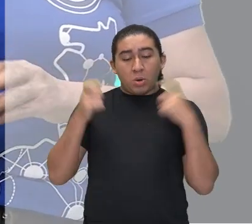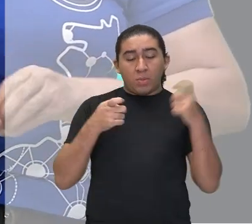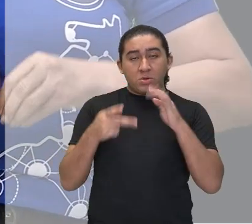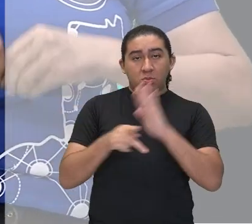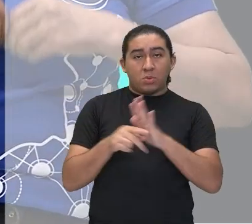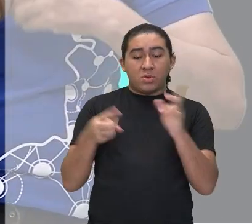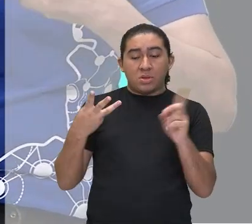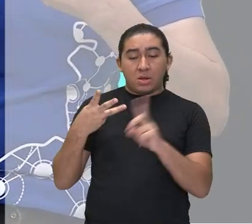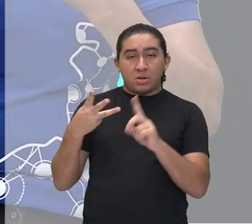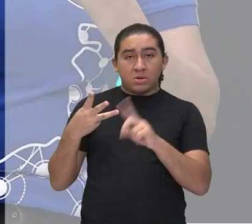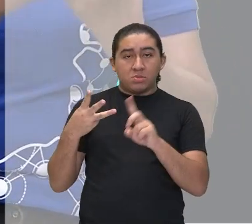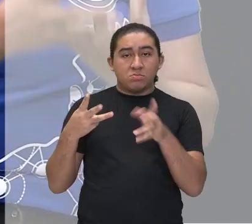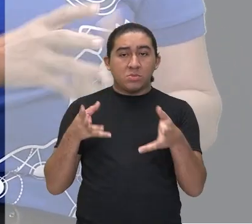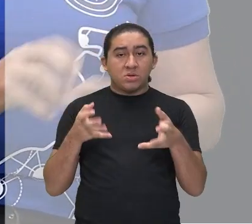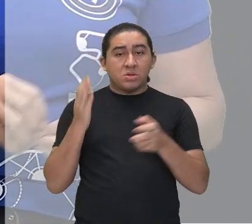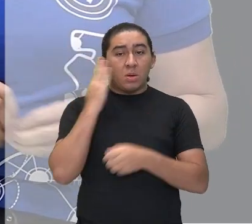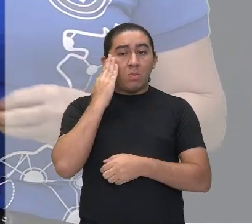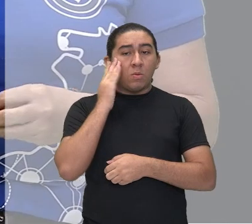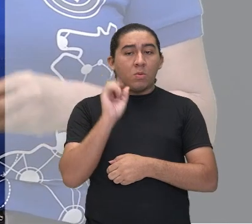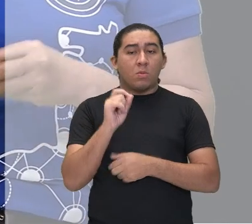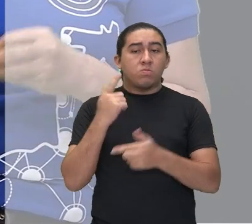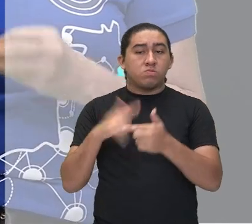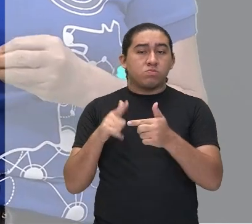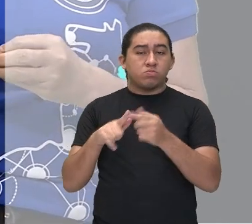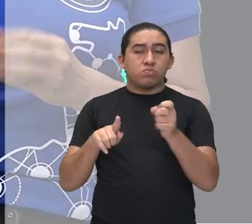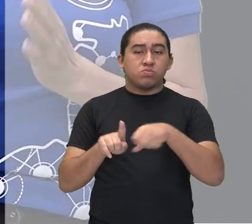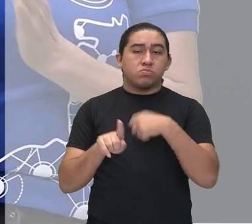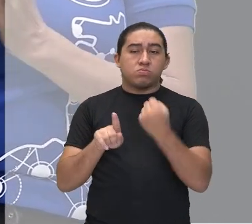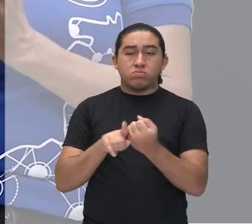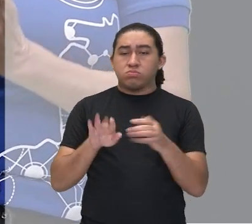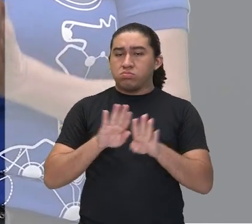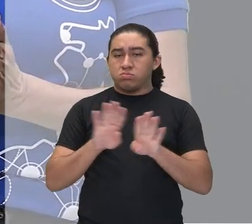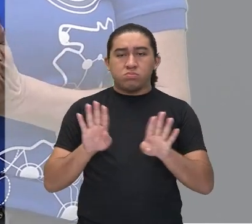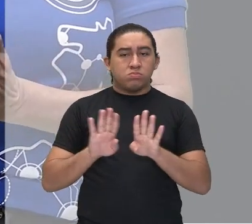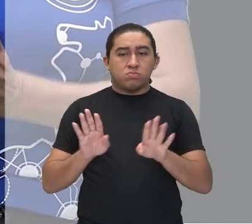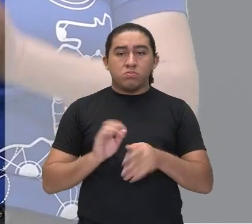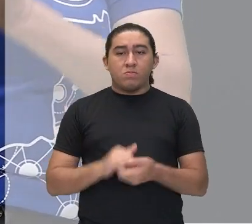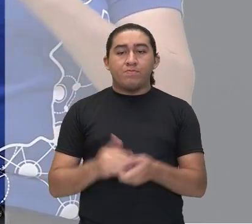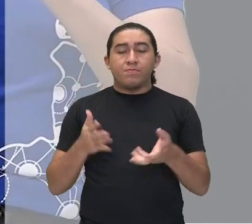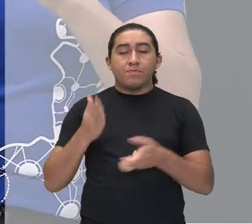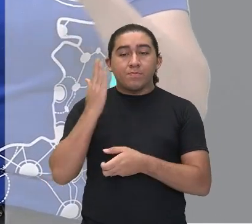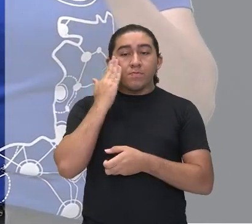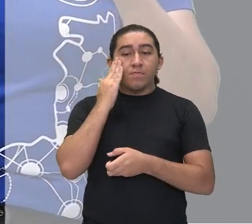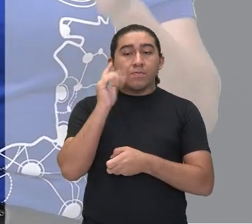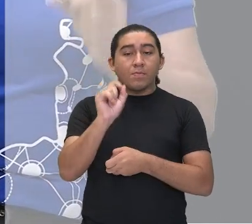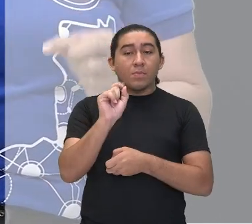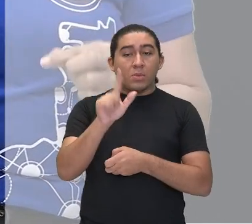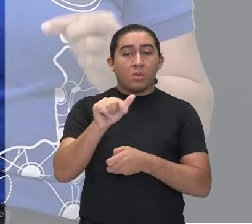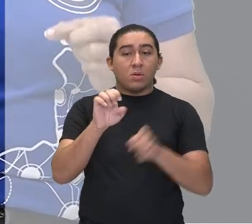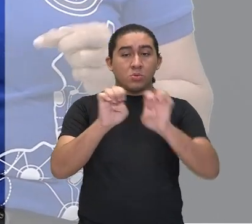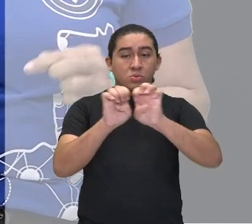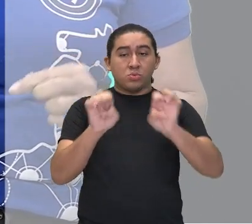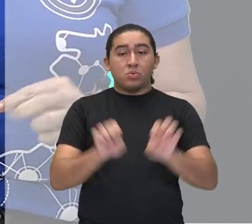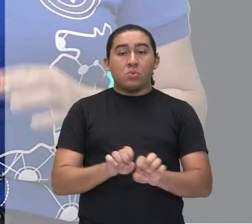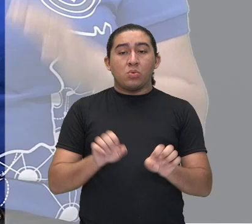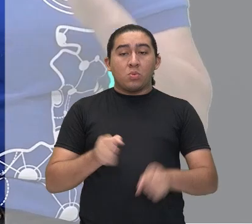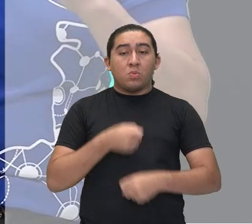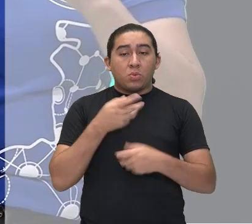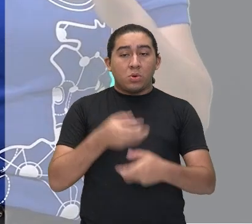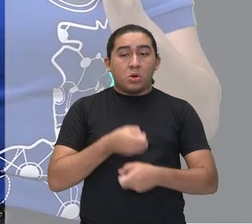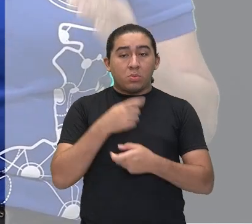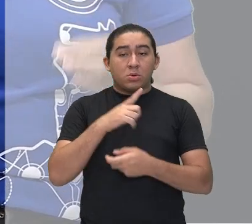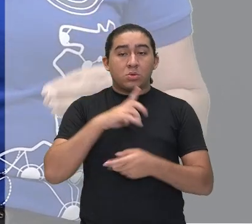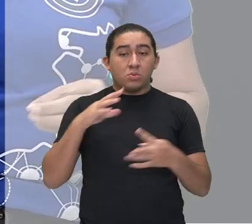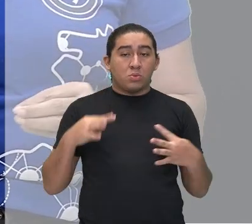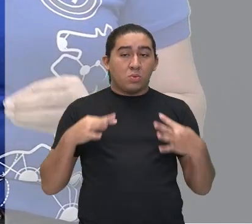saber, né, de problemas sociais, nada. O que eles queriam? Que o poema trouxesse